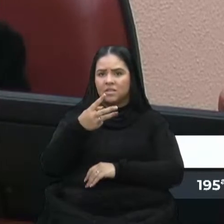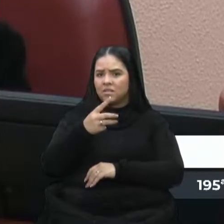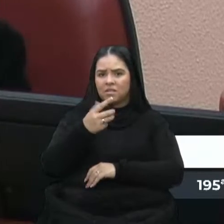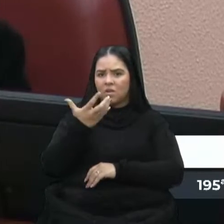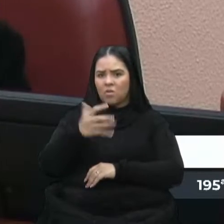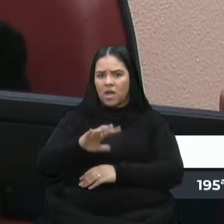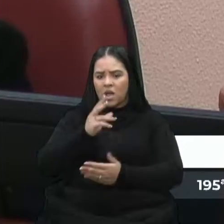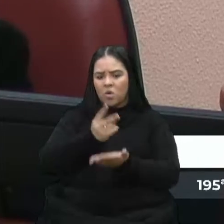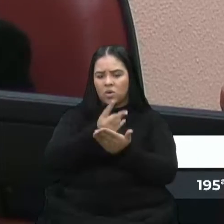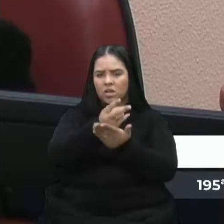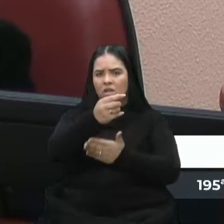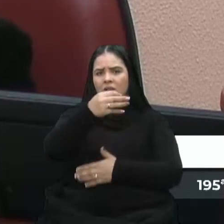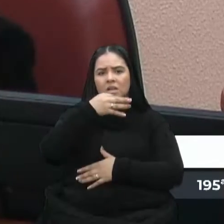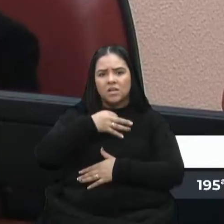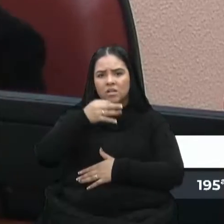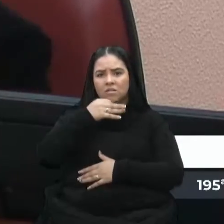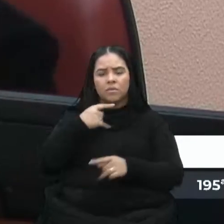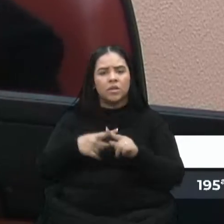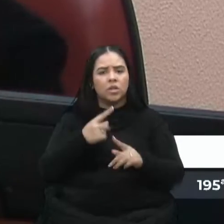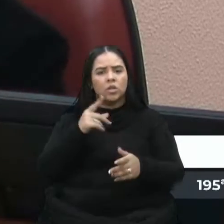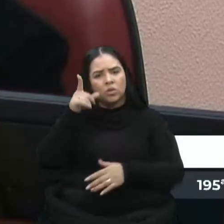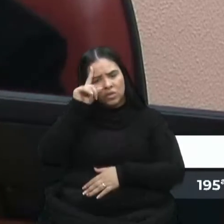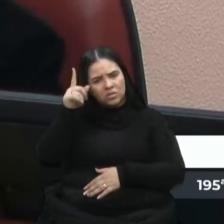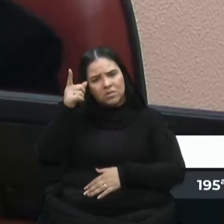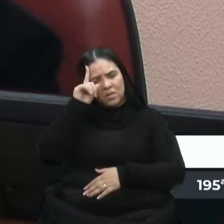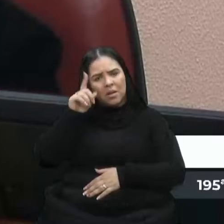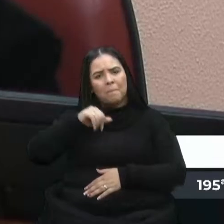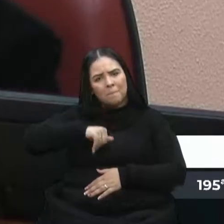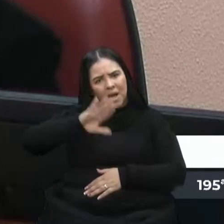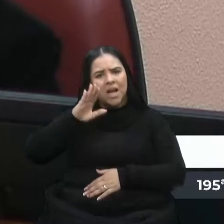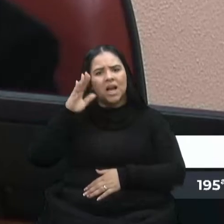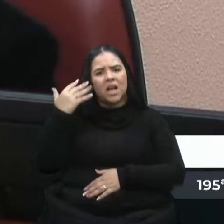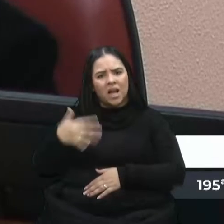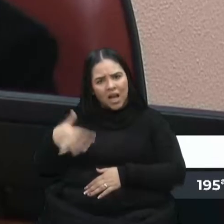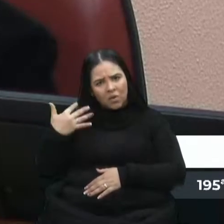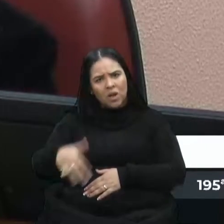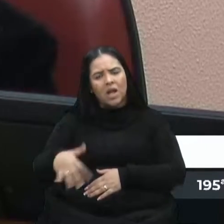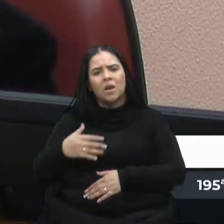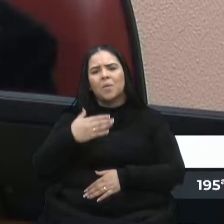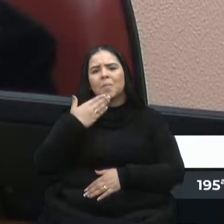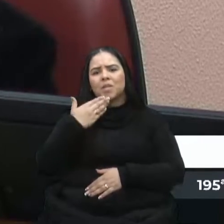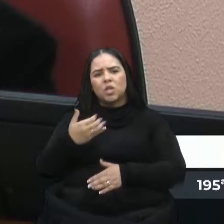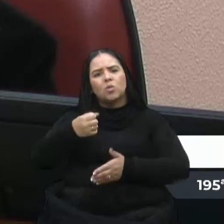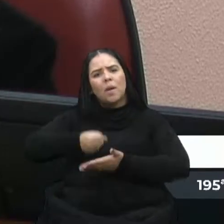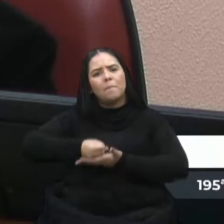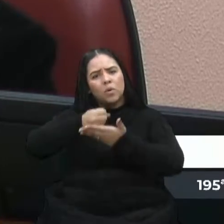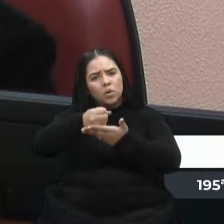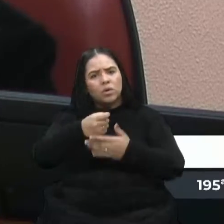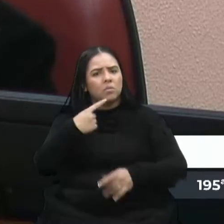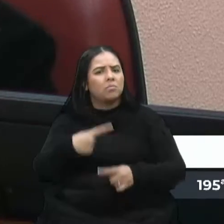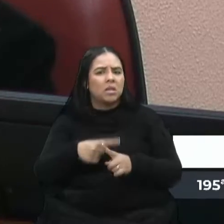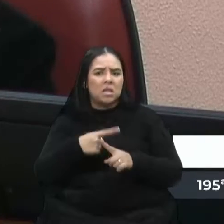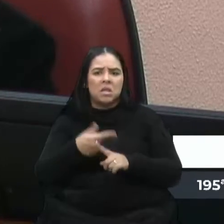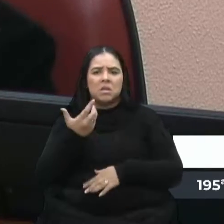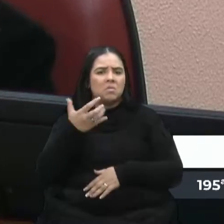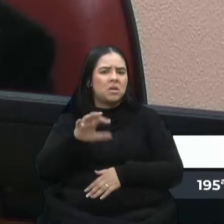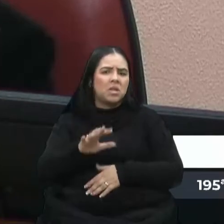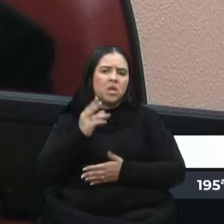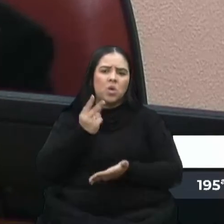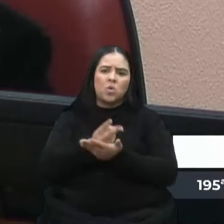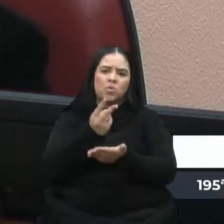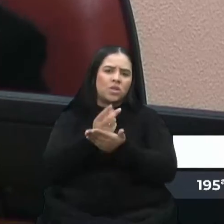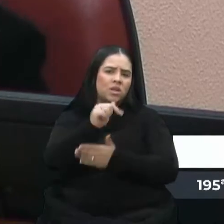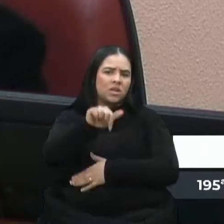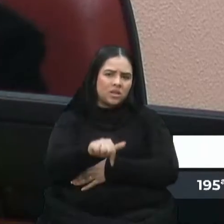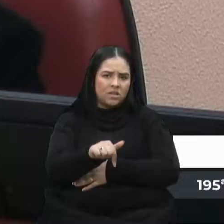Sul. É todo dia aumento, todo dia aumento, todo dia pedindo subsídio. Na verdade, ela já não está mais querendo